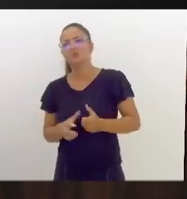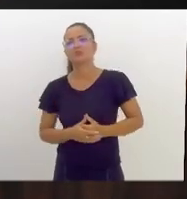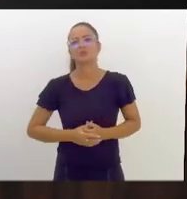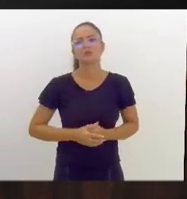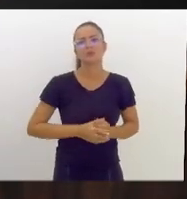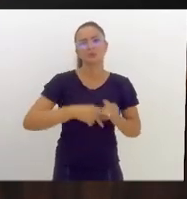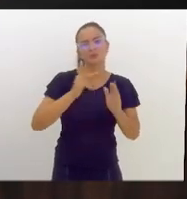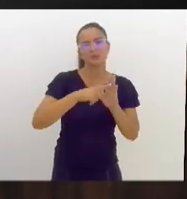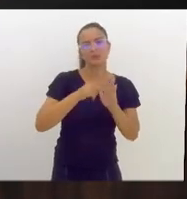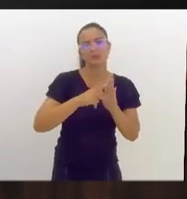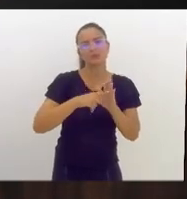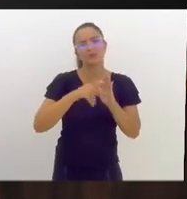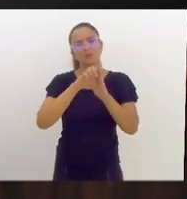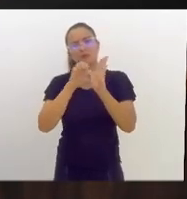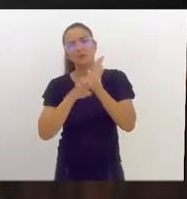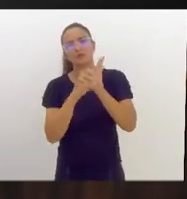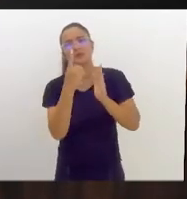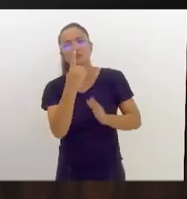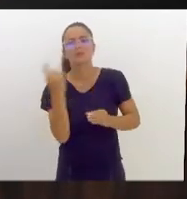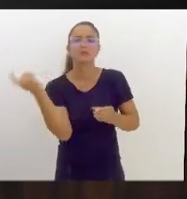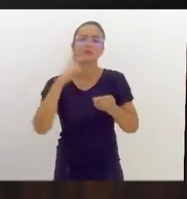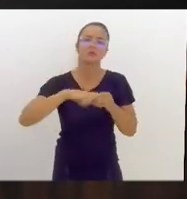uma emenda e retorna às comissões.